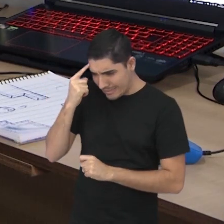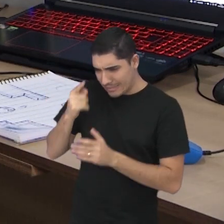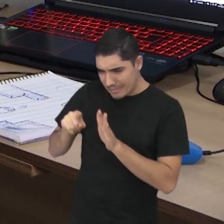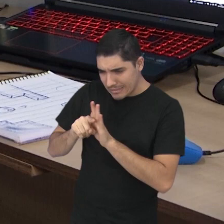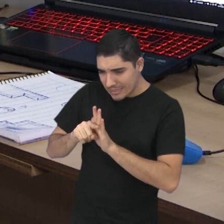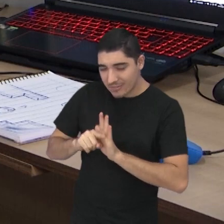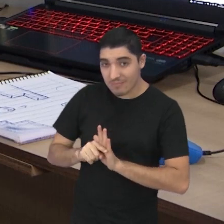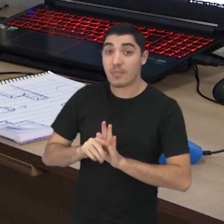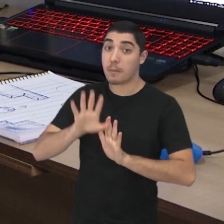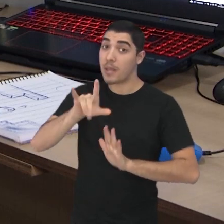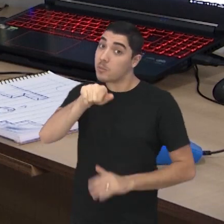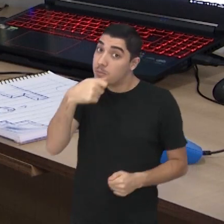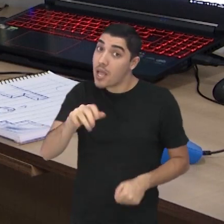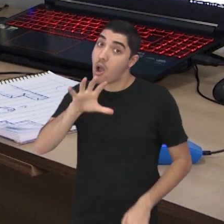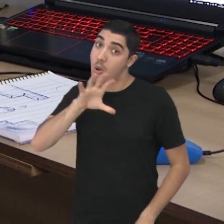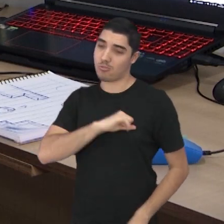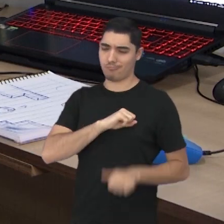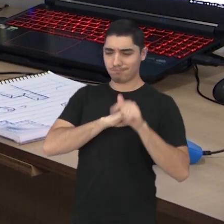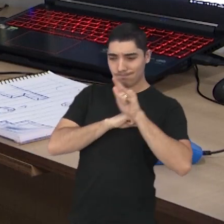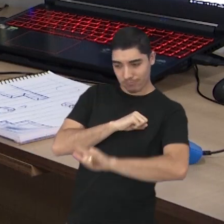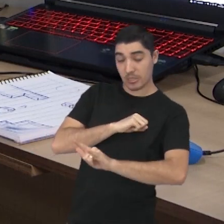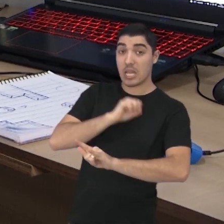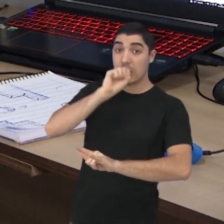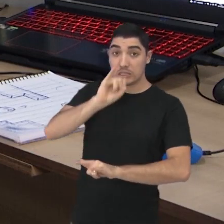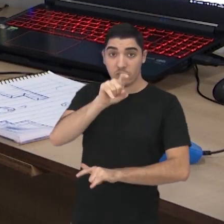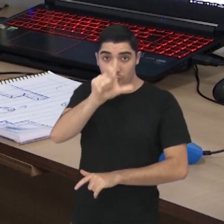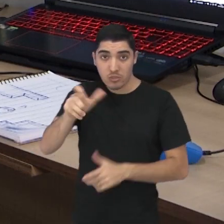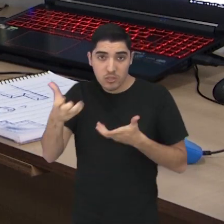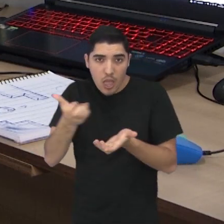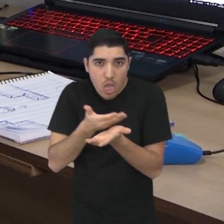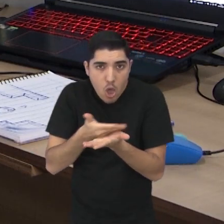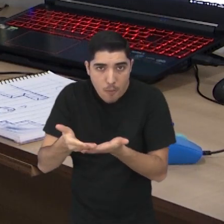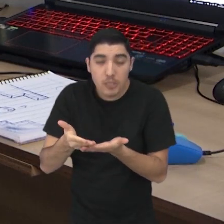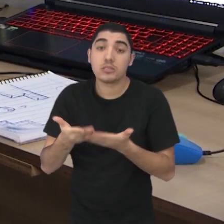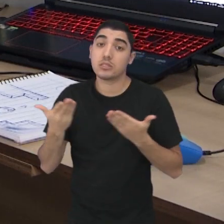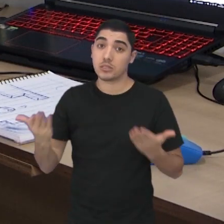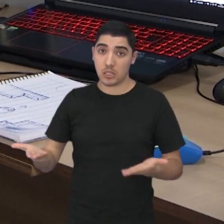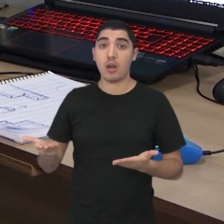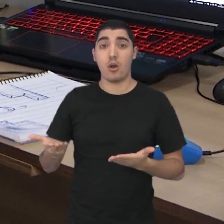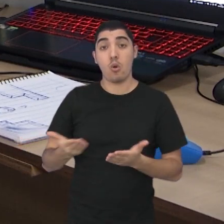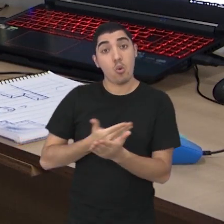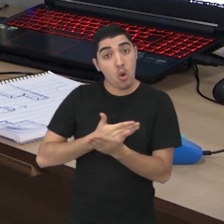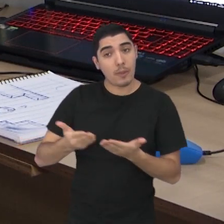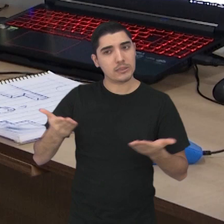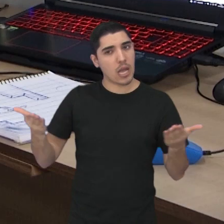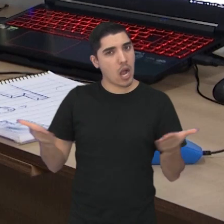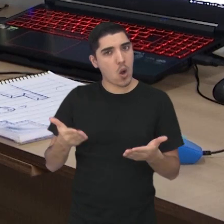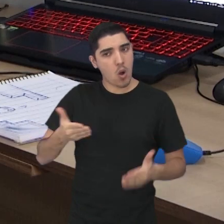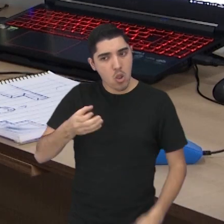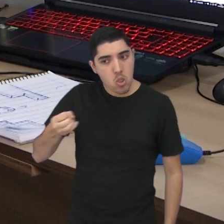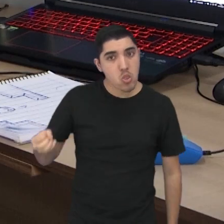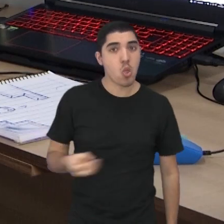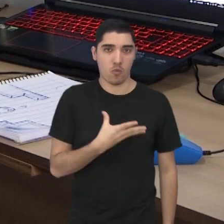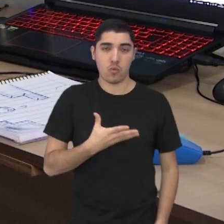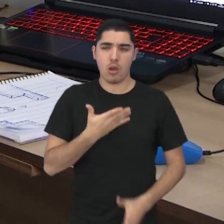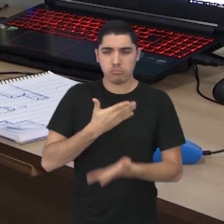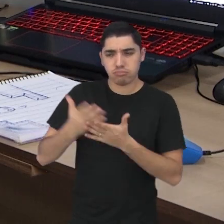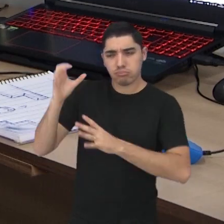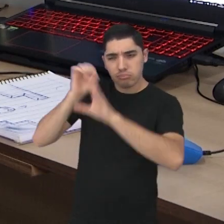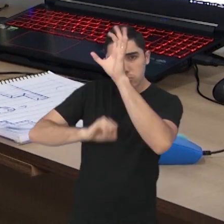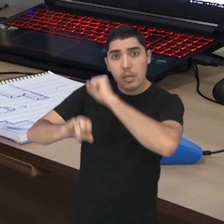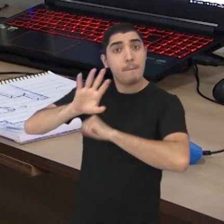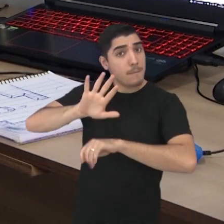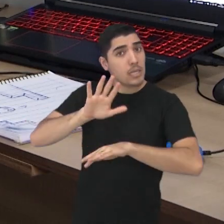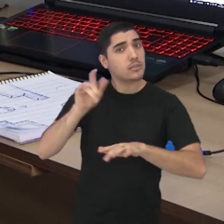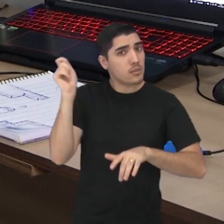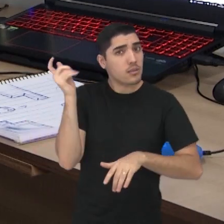gosta. Então, eu recomendo para as pessoas que estão começando a fazer isso, né, do zero, né, começar a aprender,